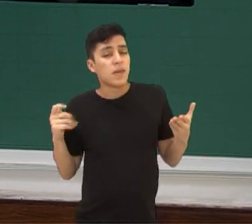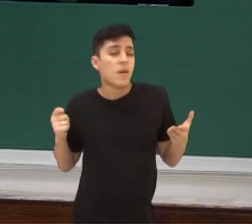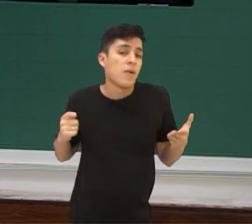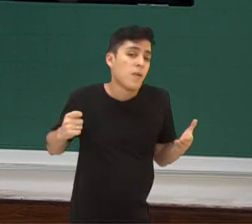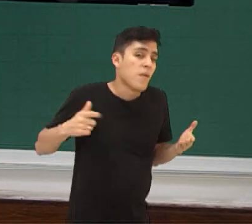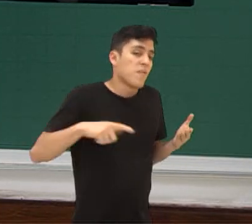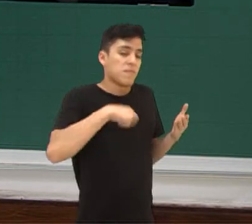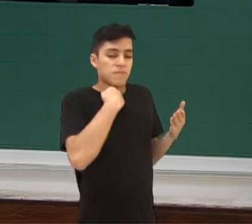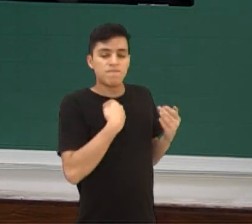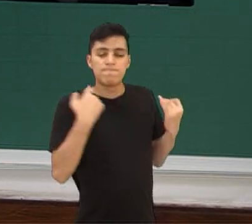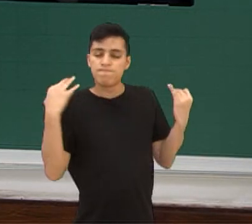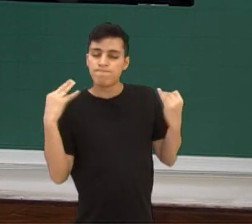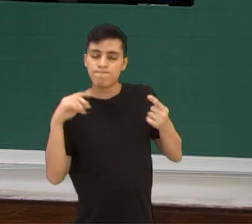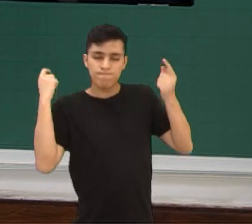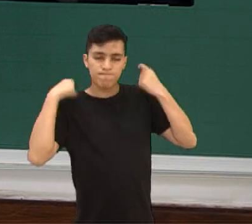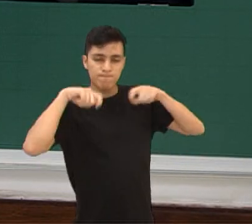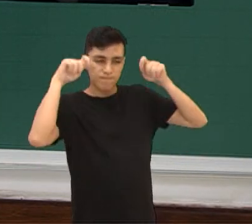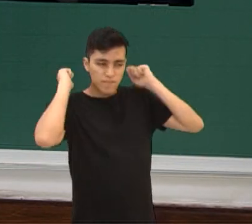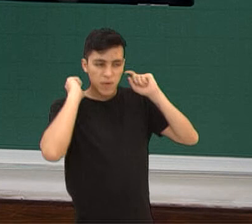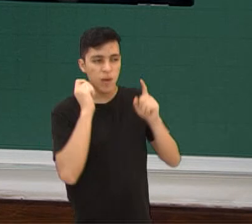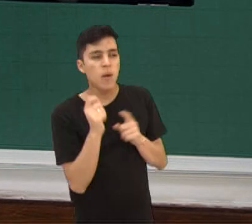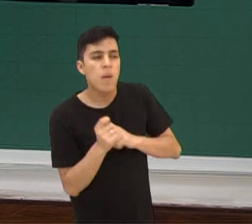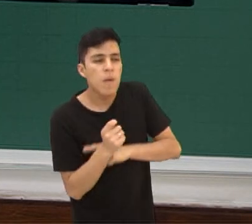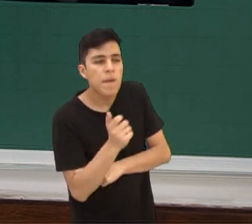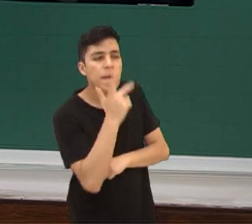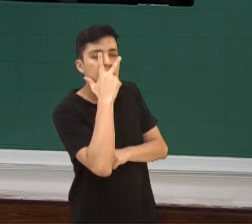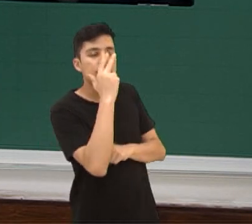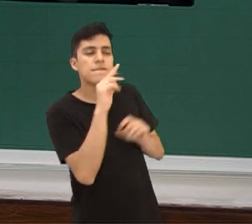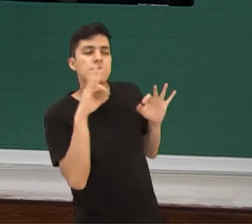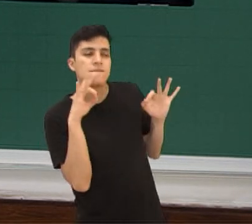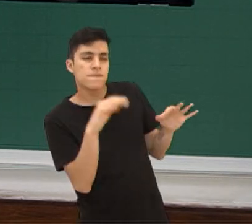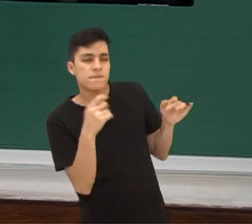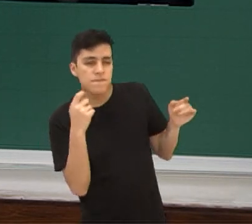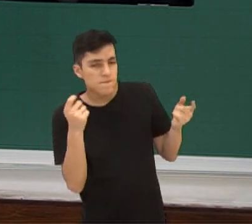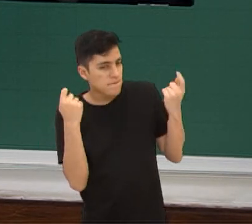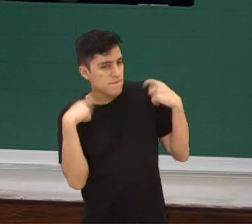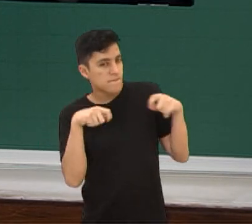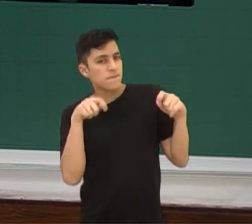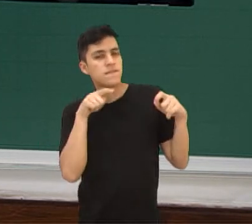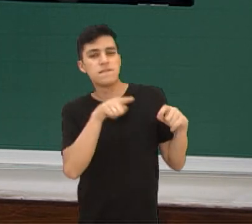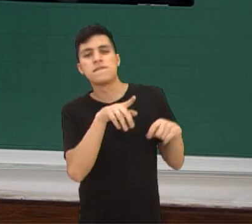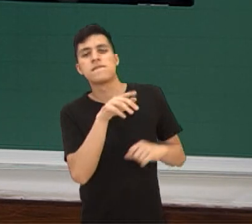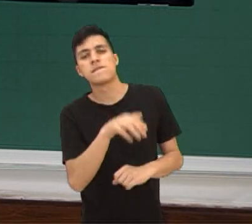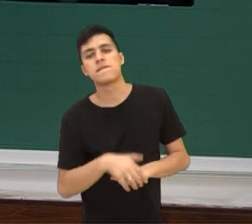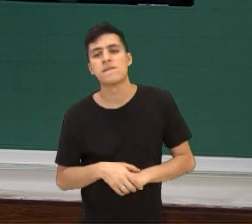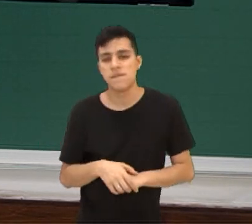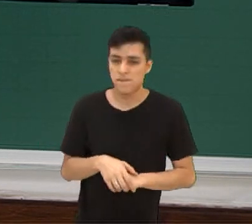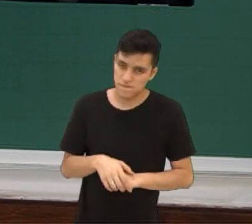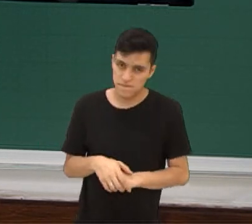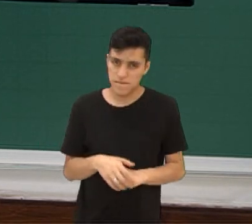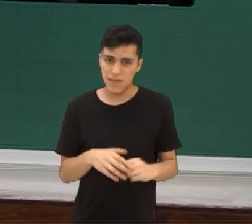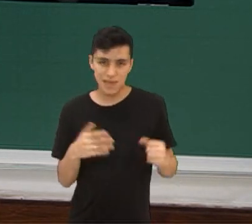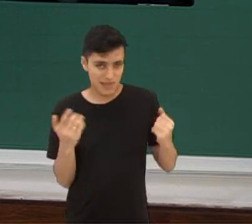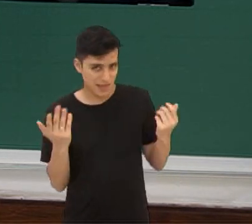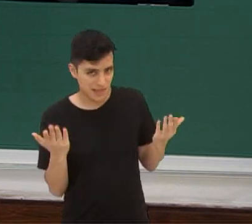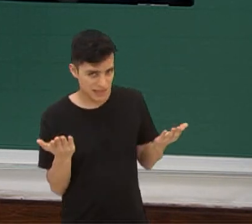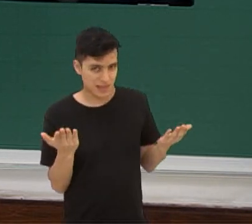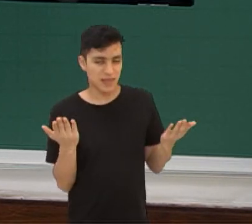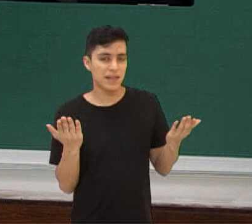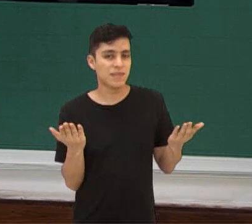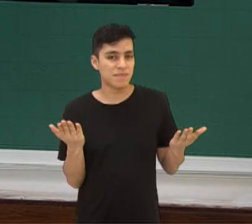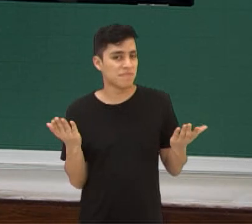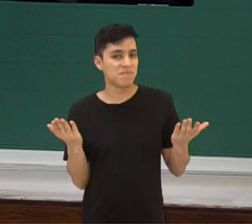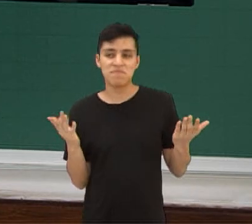quase um cordeiro mesmo. Então, ele ficou tão parecido que ele quase chegou a realmente acreditar que ele era um cordeiro. E, entretanto,